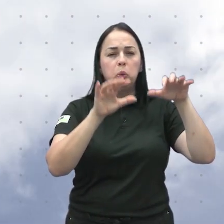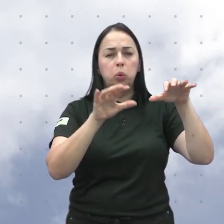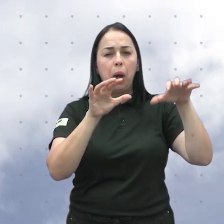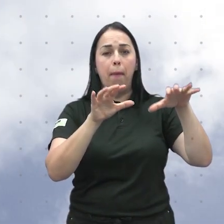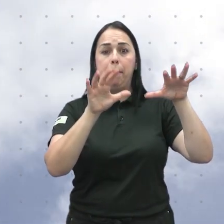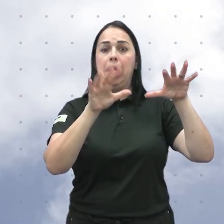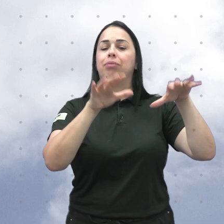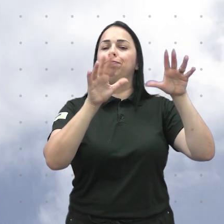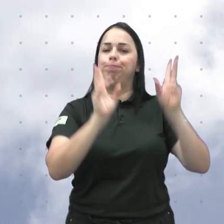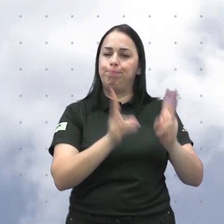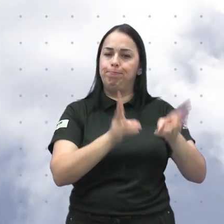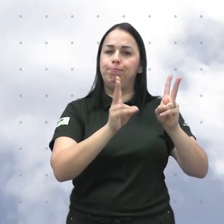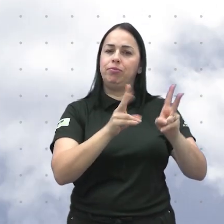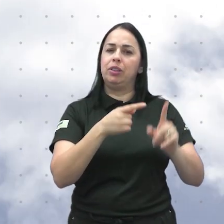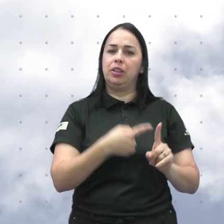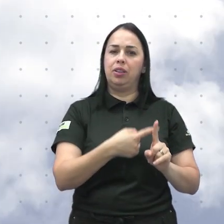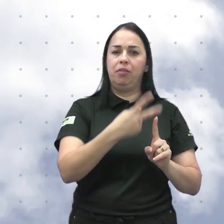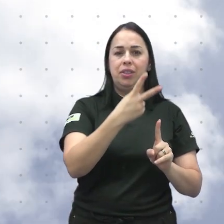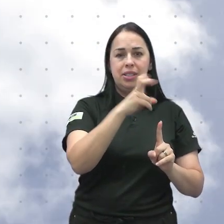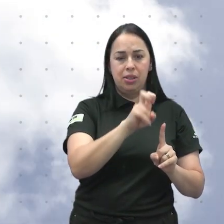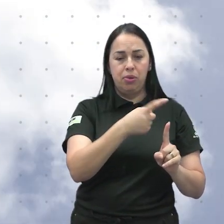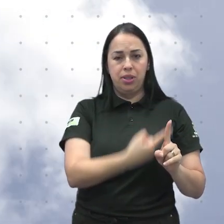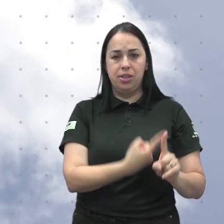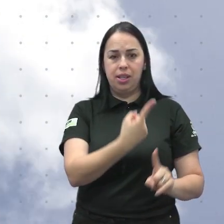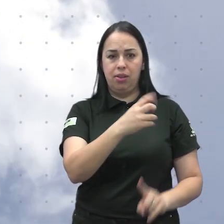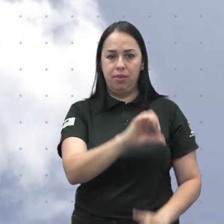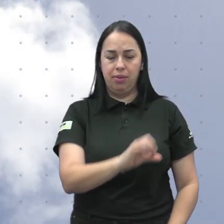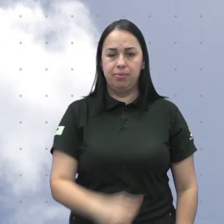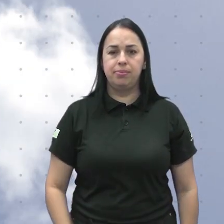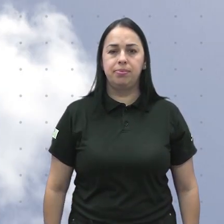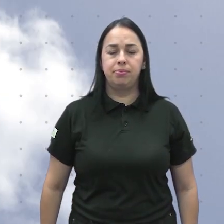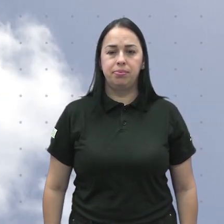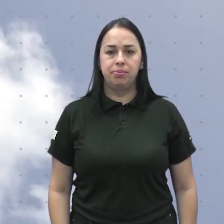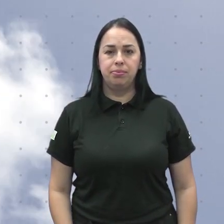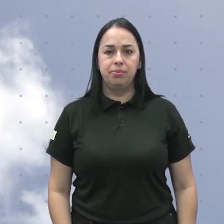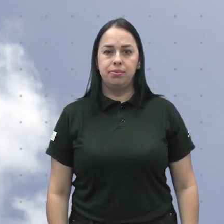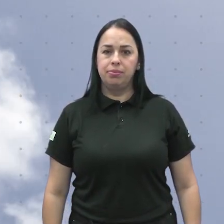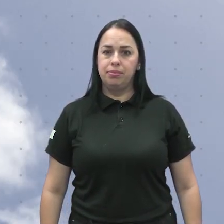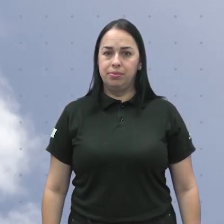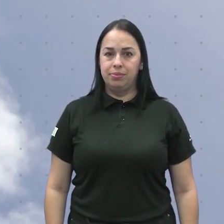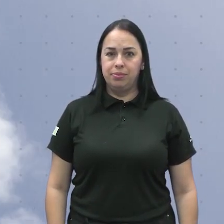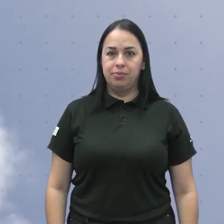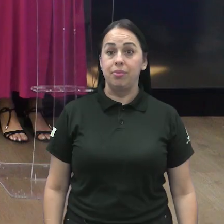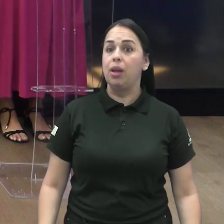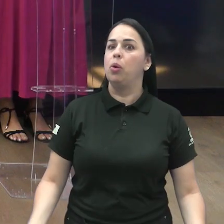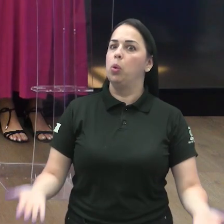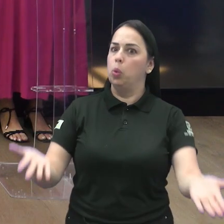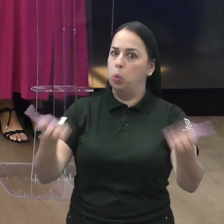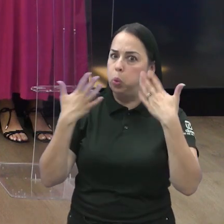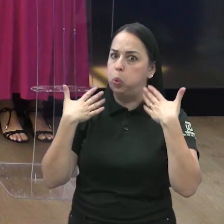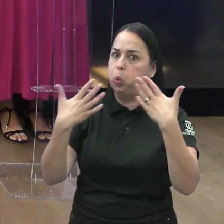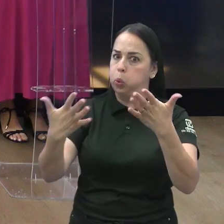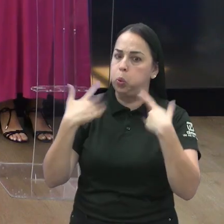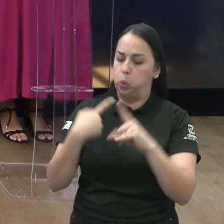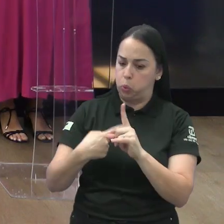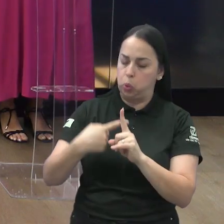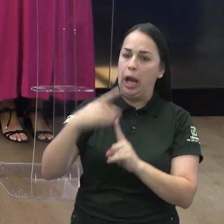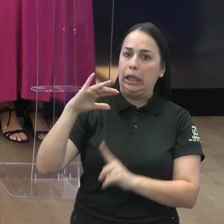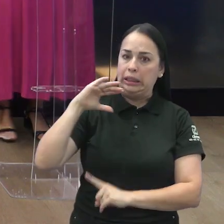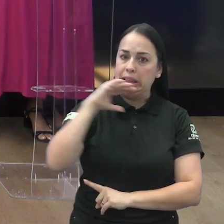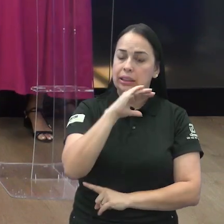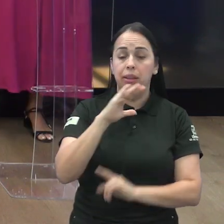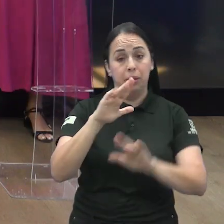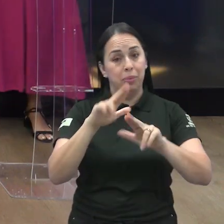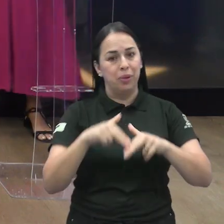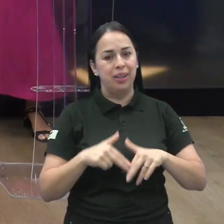intensidade, mas não para. Temperaturas que variam entre 25 e 19 graus. E com esse calor todo,